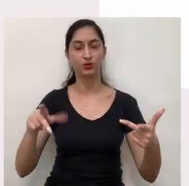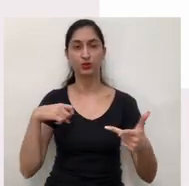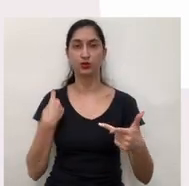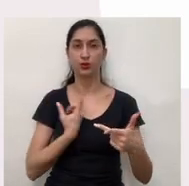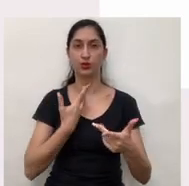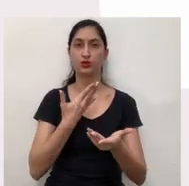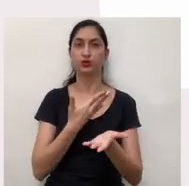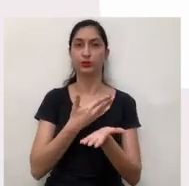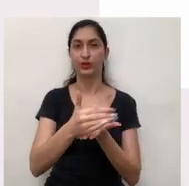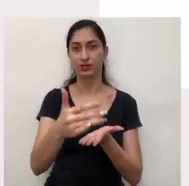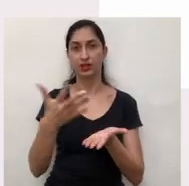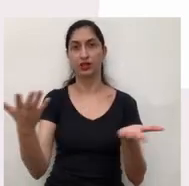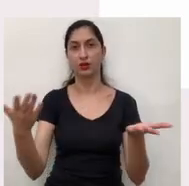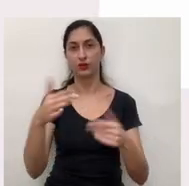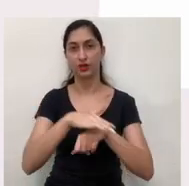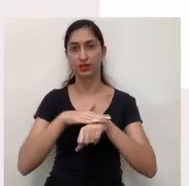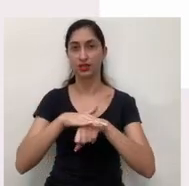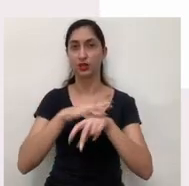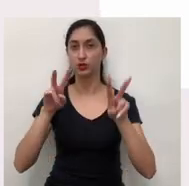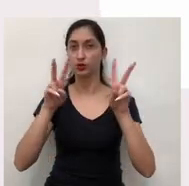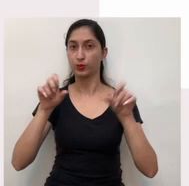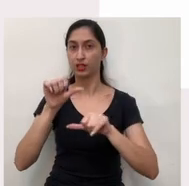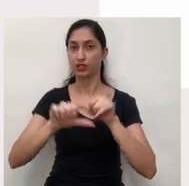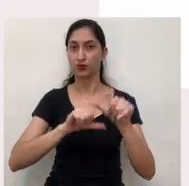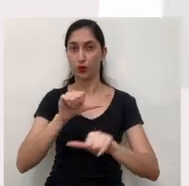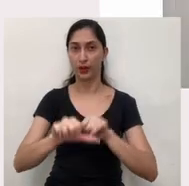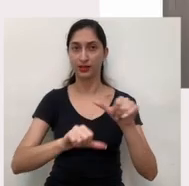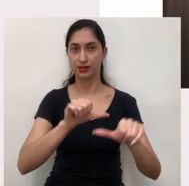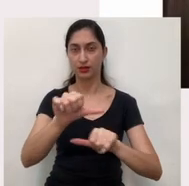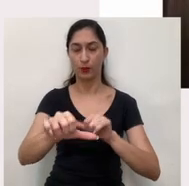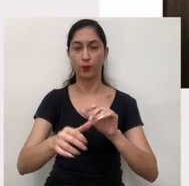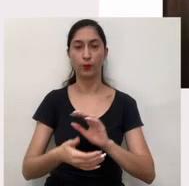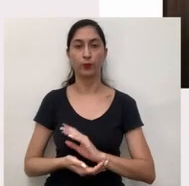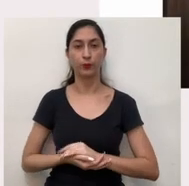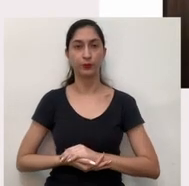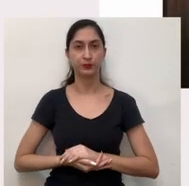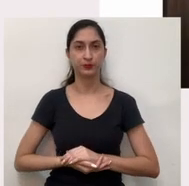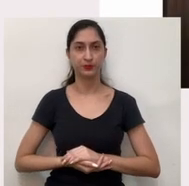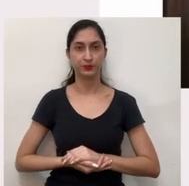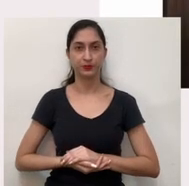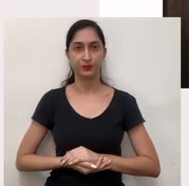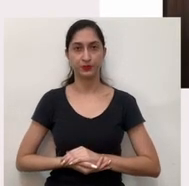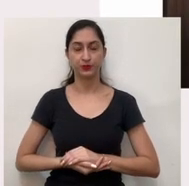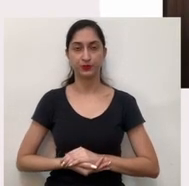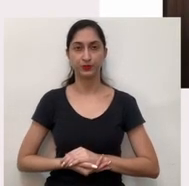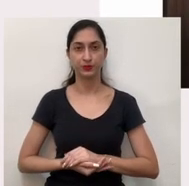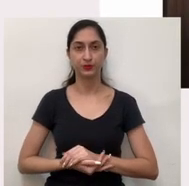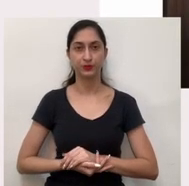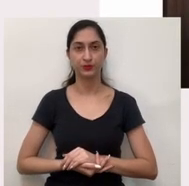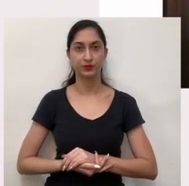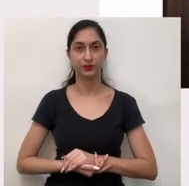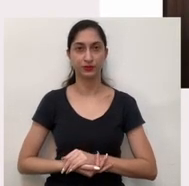de transformação hoje, né? Bom, pode passar.